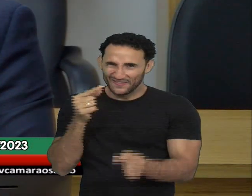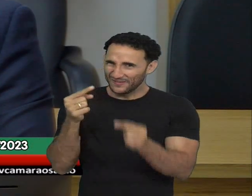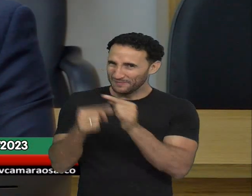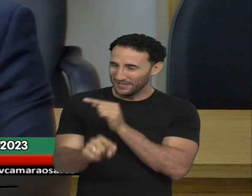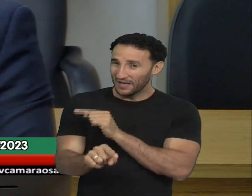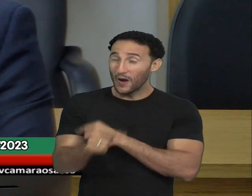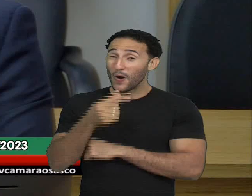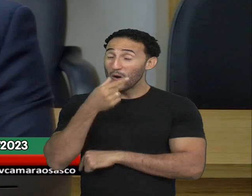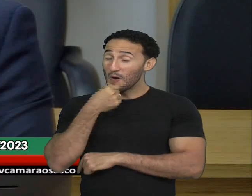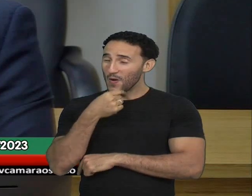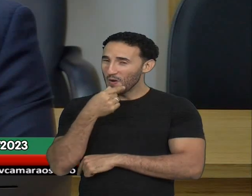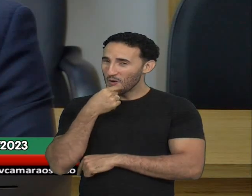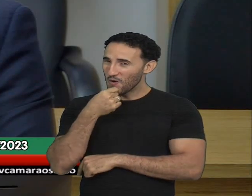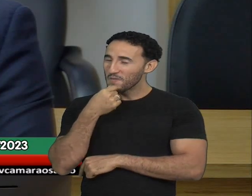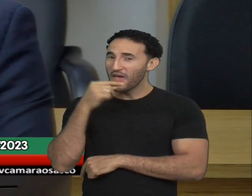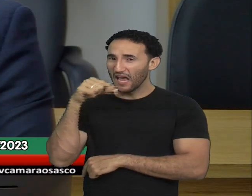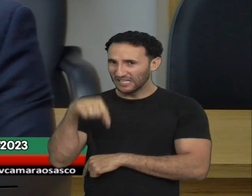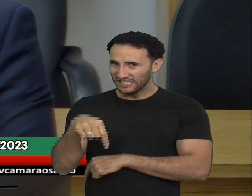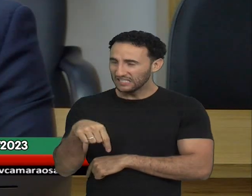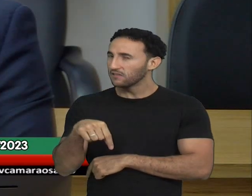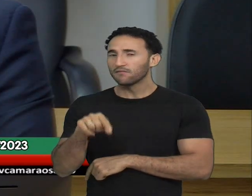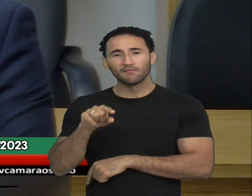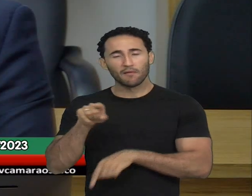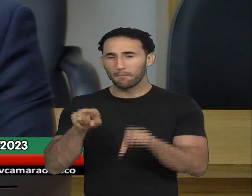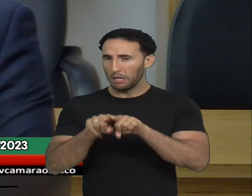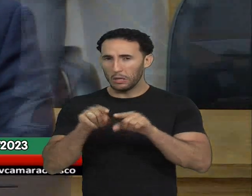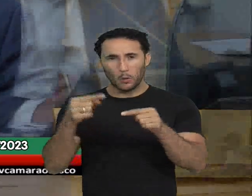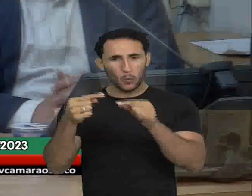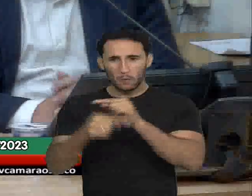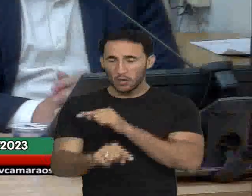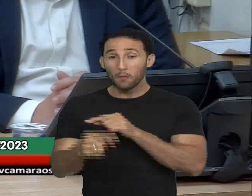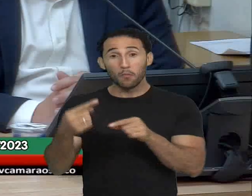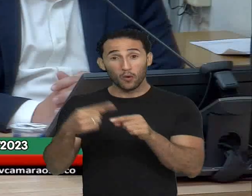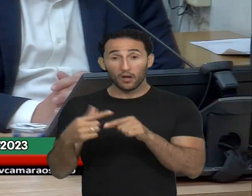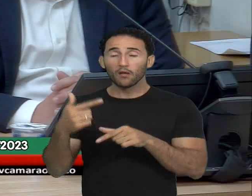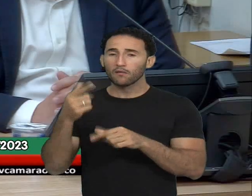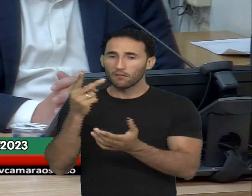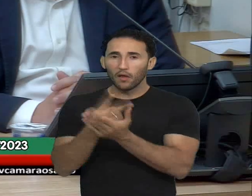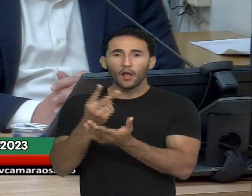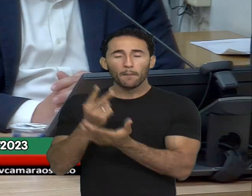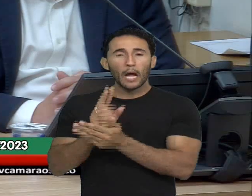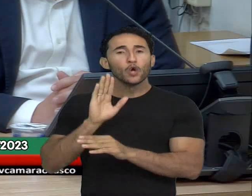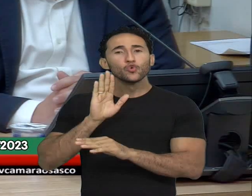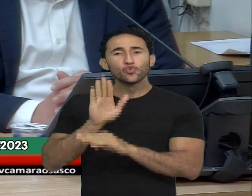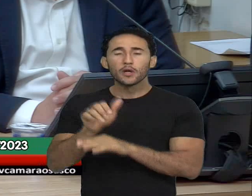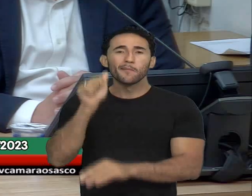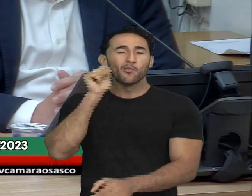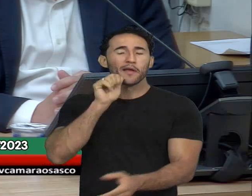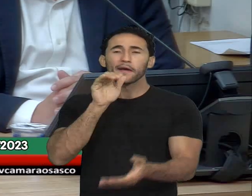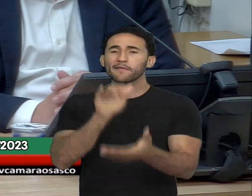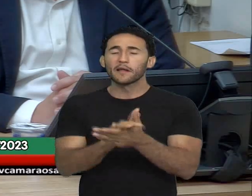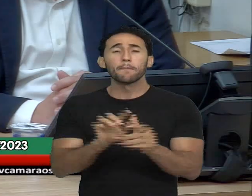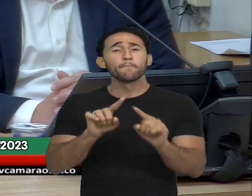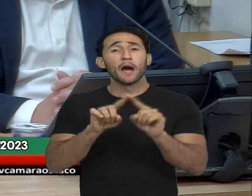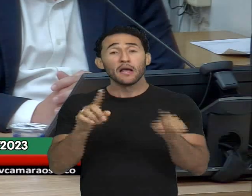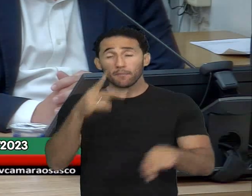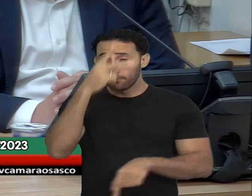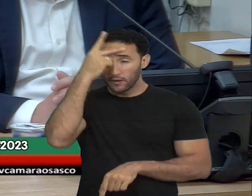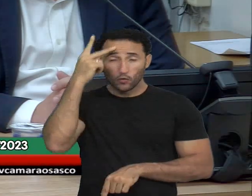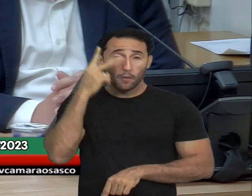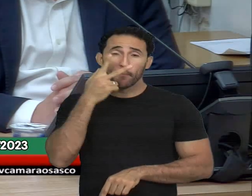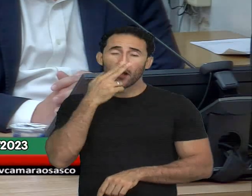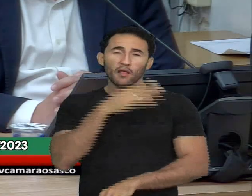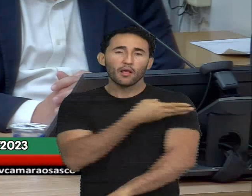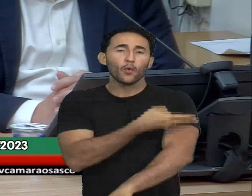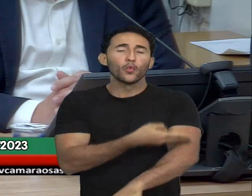esposas. Viu? O Eduardo não, é o Jackson. Mas essa pessoa que ela é acomodada, né, que não pratica